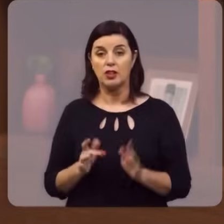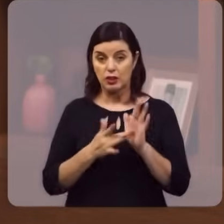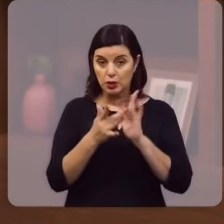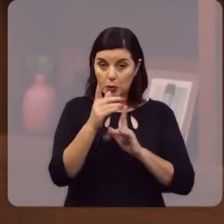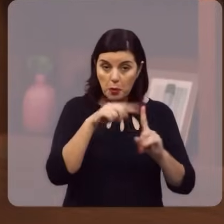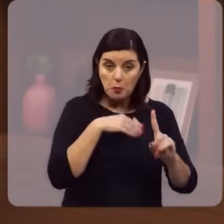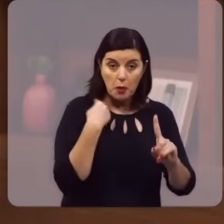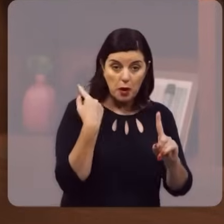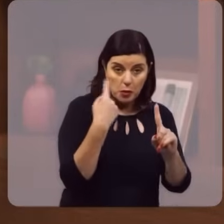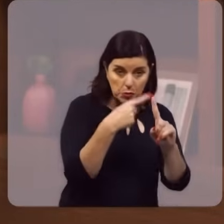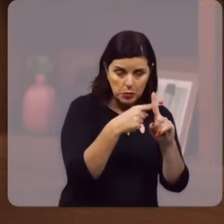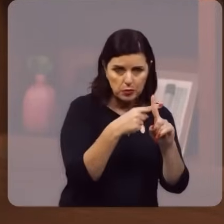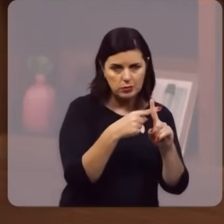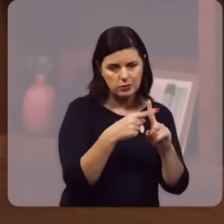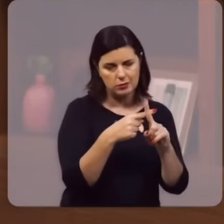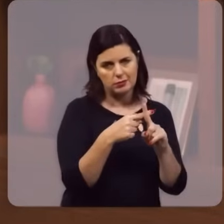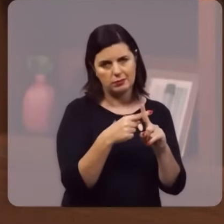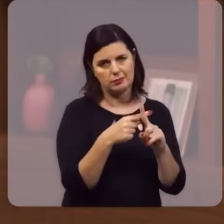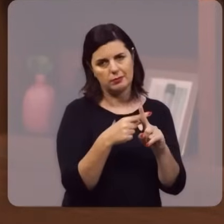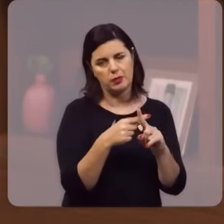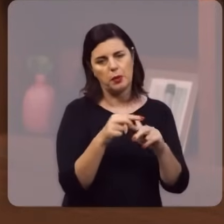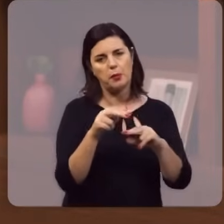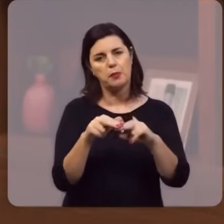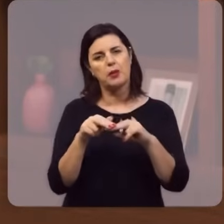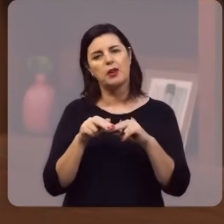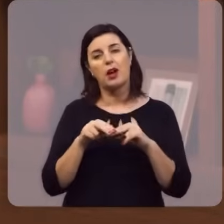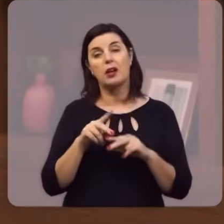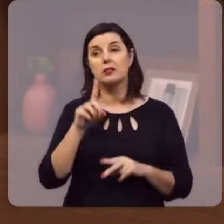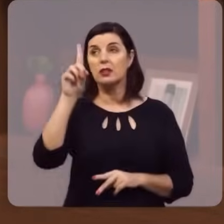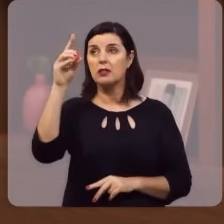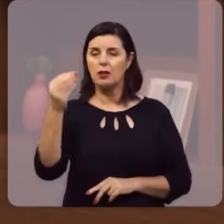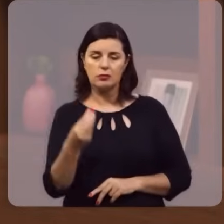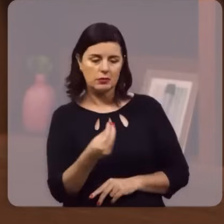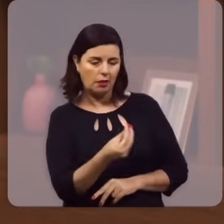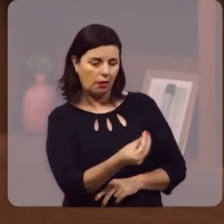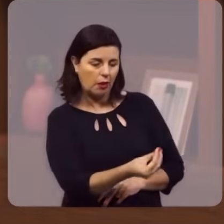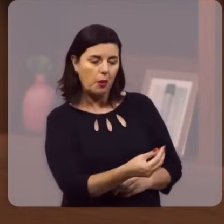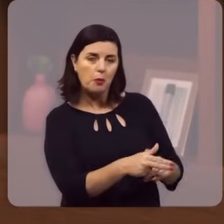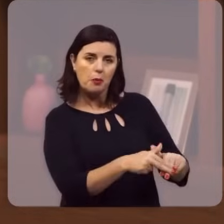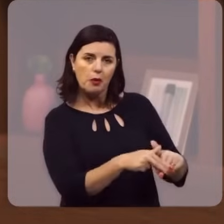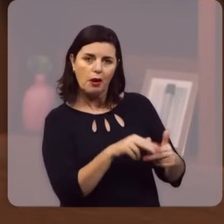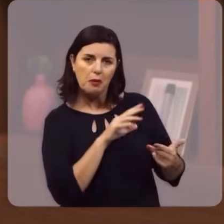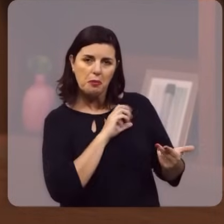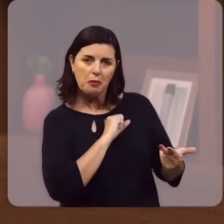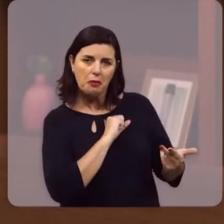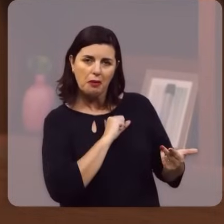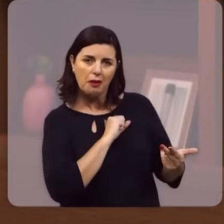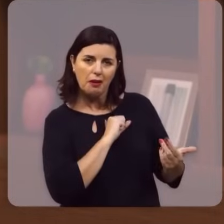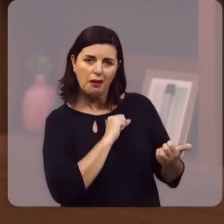ele morreu naquela Cruz porque o pai o entregou por amor